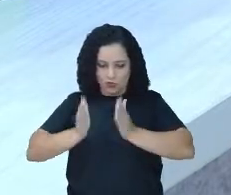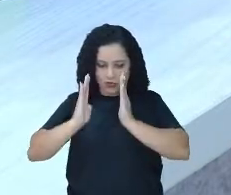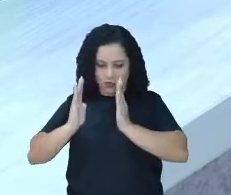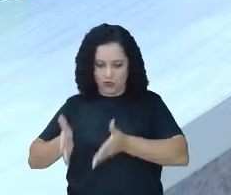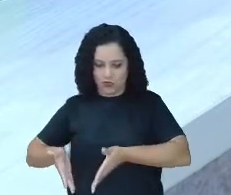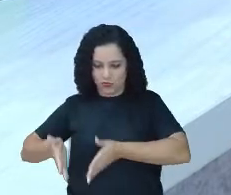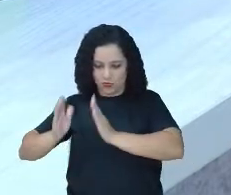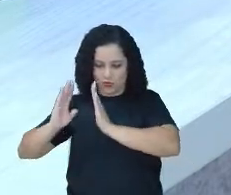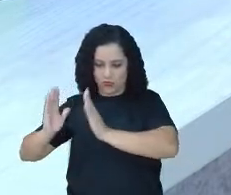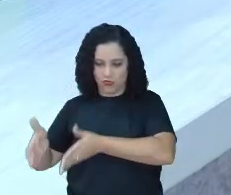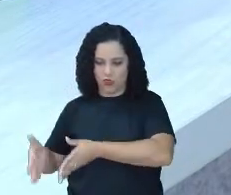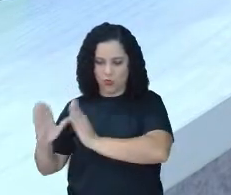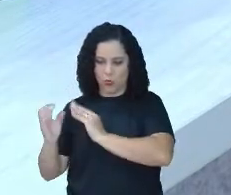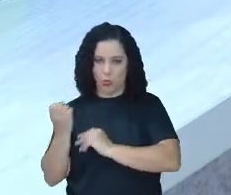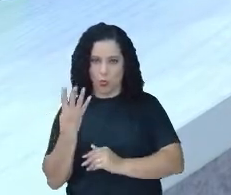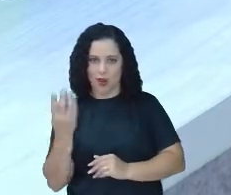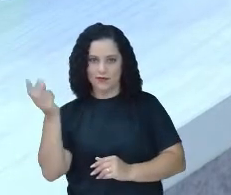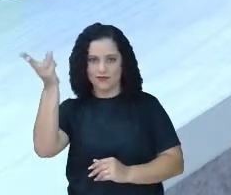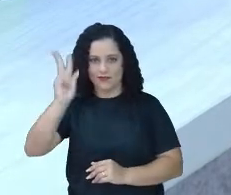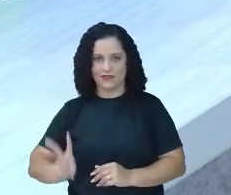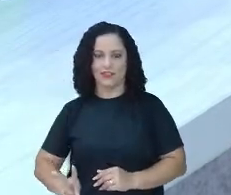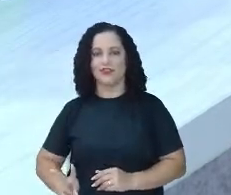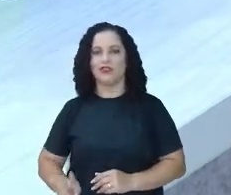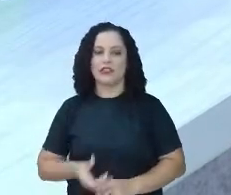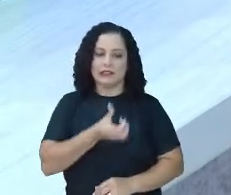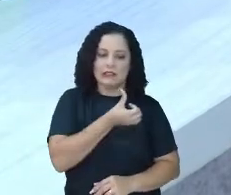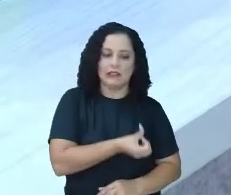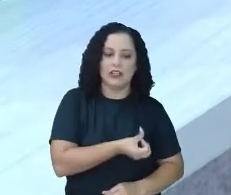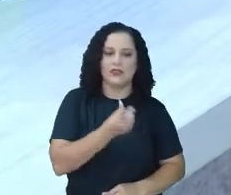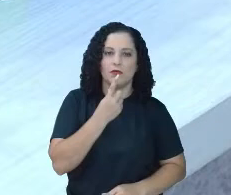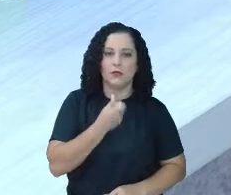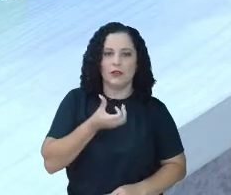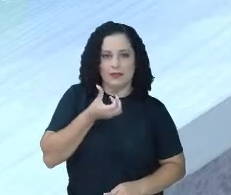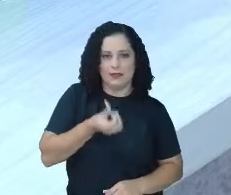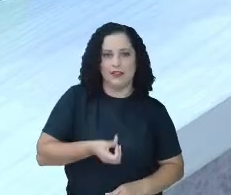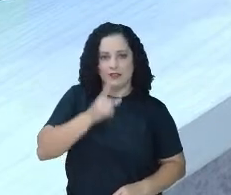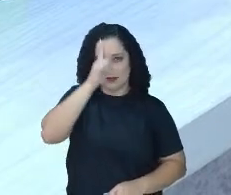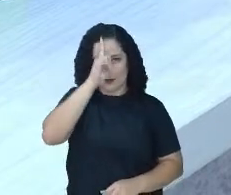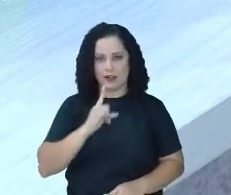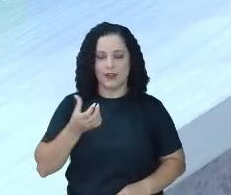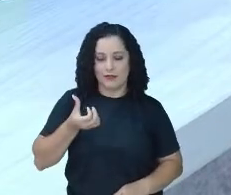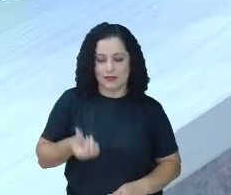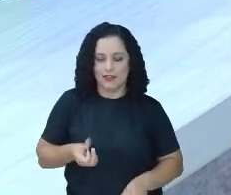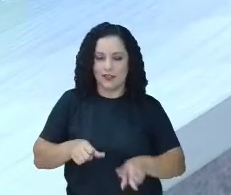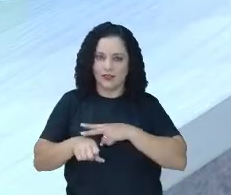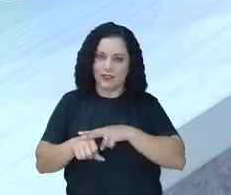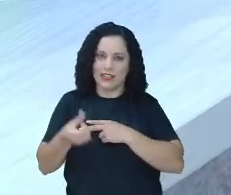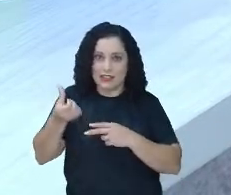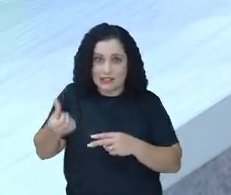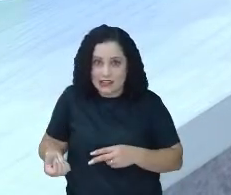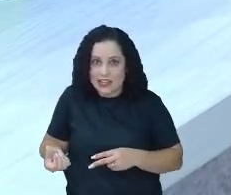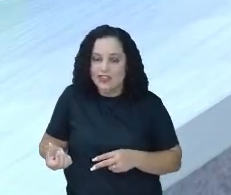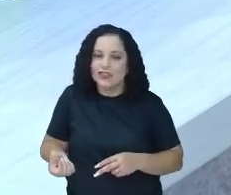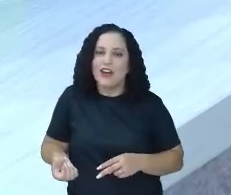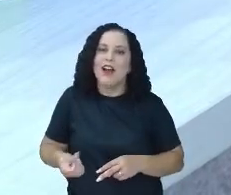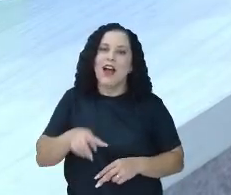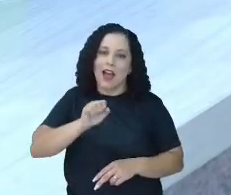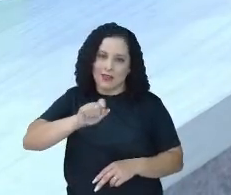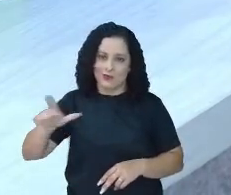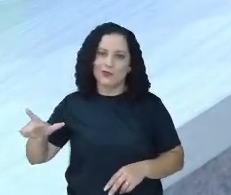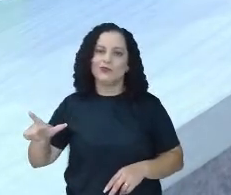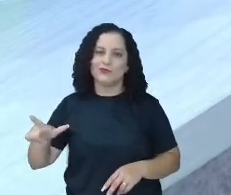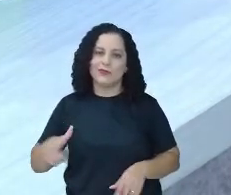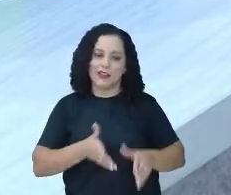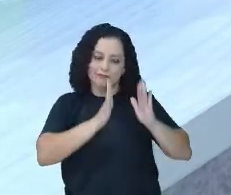4 vezes, né? Então, a gente vai ter 6 do vermelho, 6 do amarelo, 6 do verde e 6 do azul, onde a gente pode